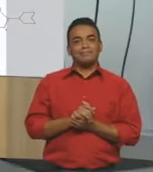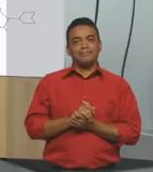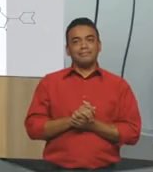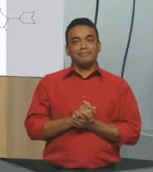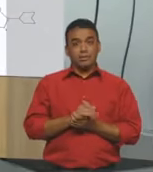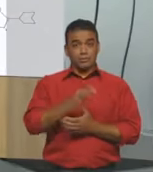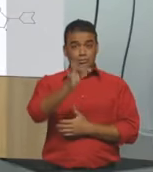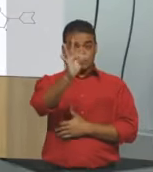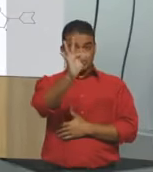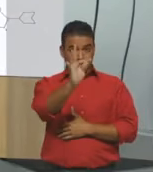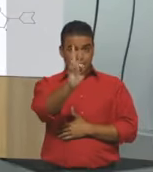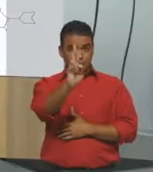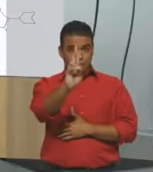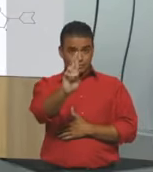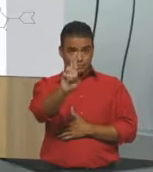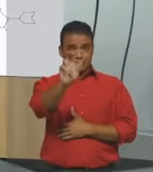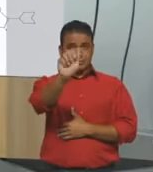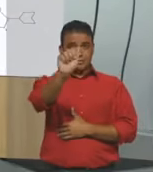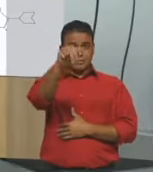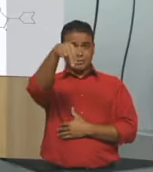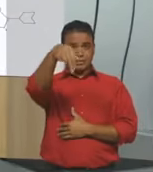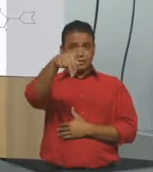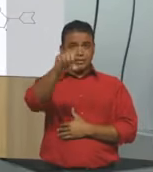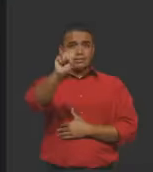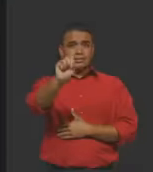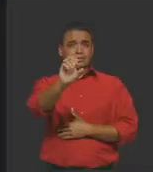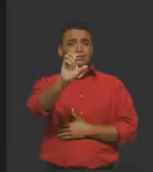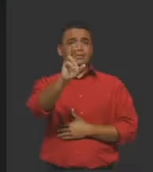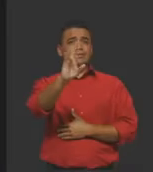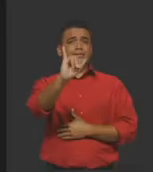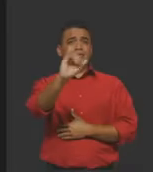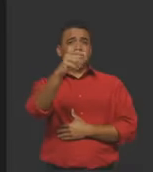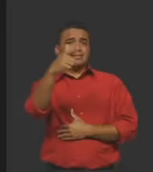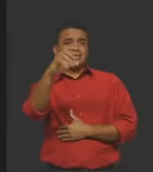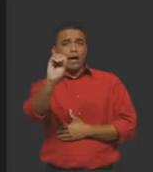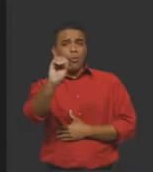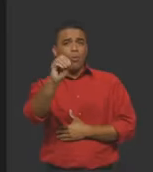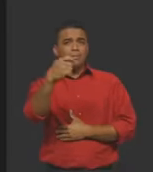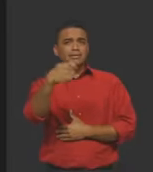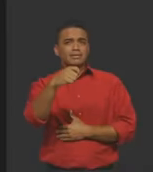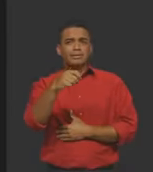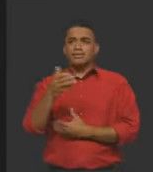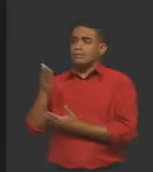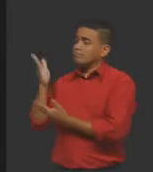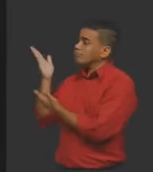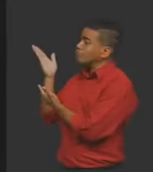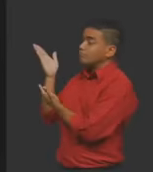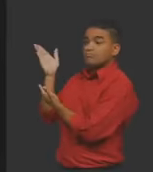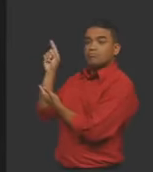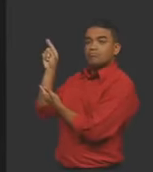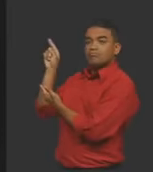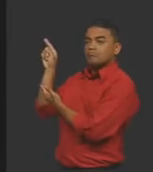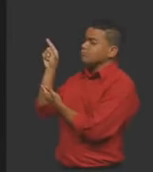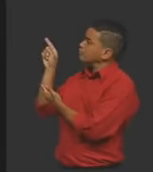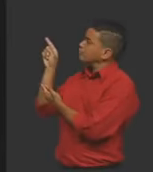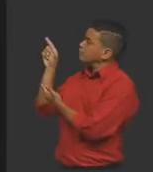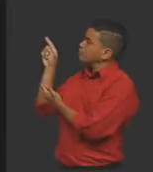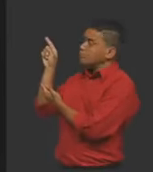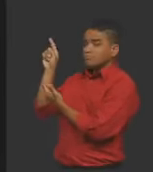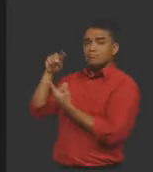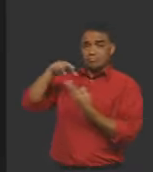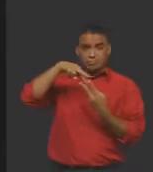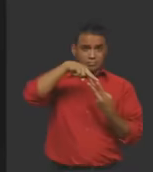transcrição, então, para ela ocorrer, nós vamos precisar de uma fita de DNA, né? Nós precisamos do molde do